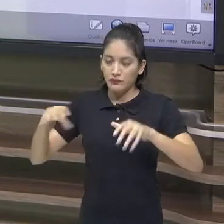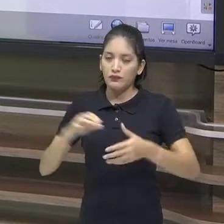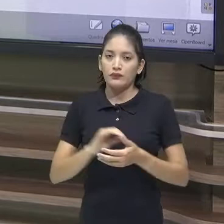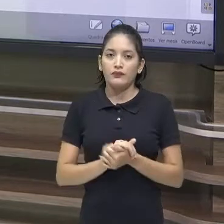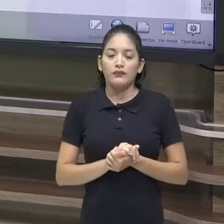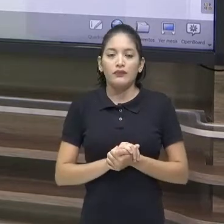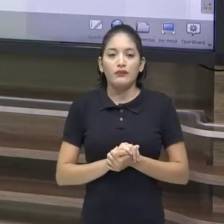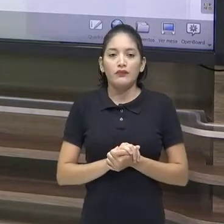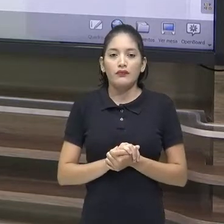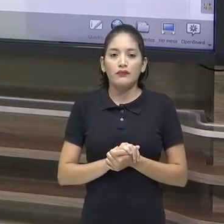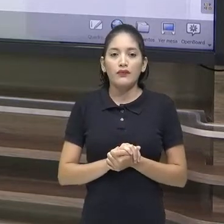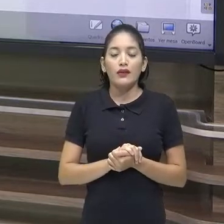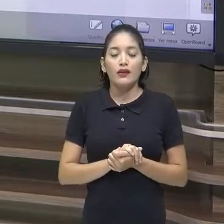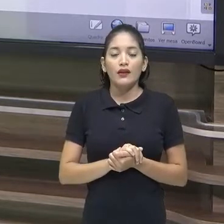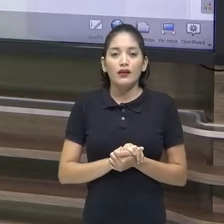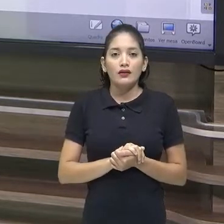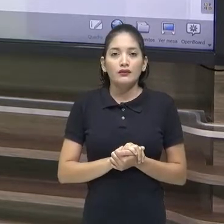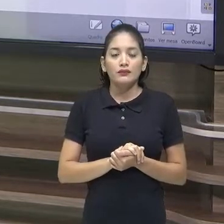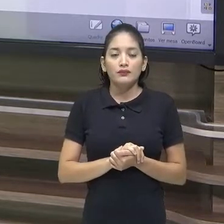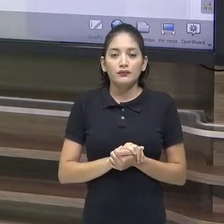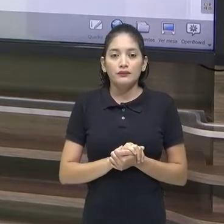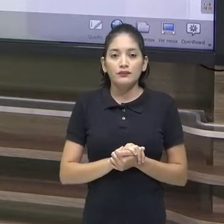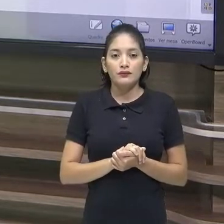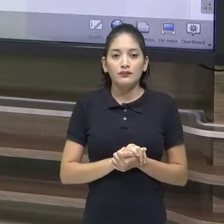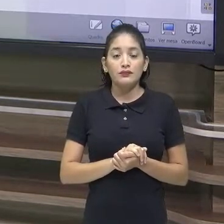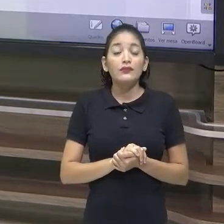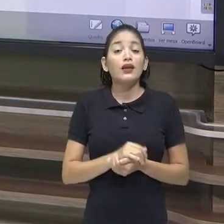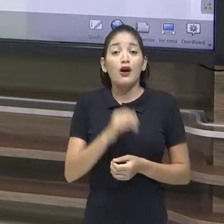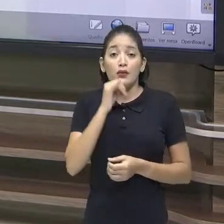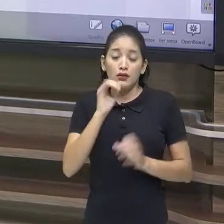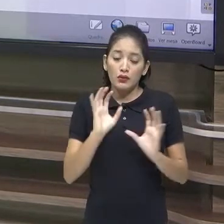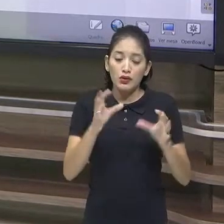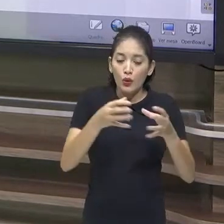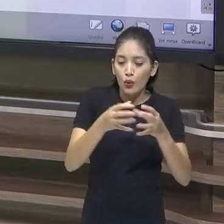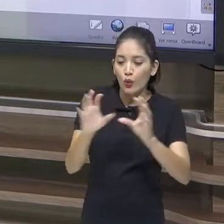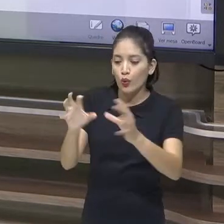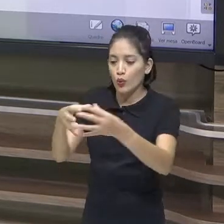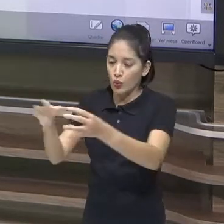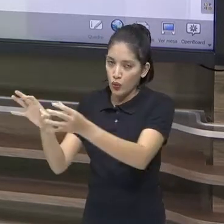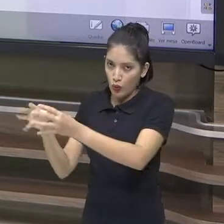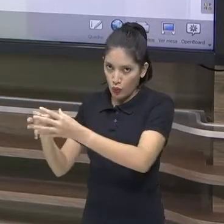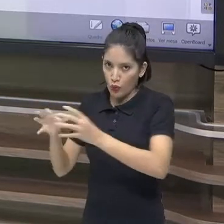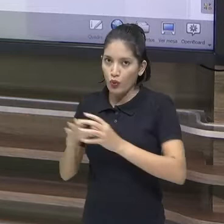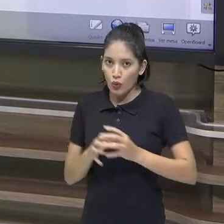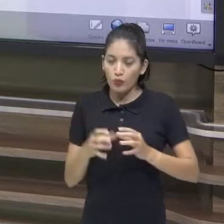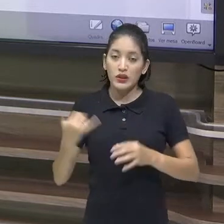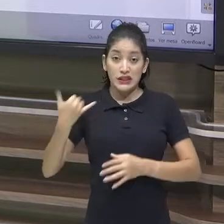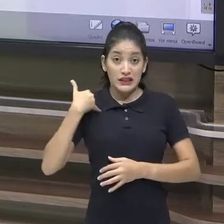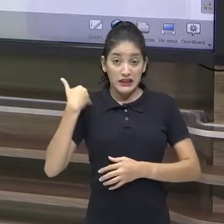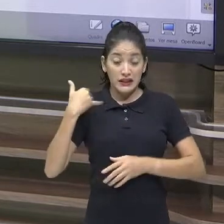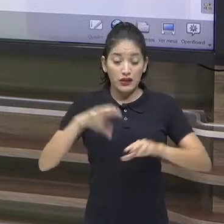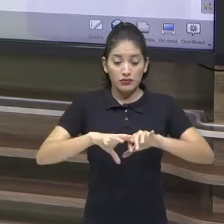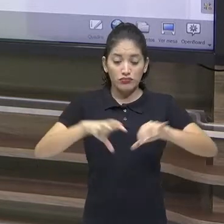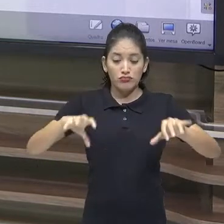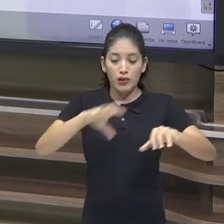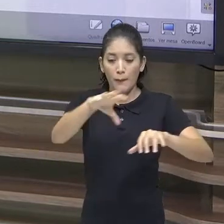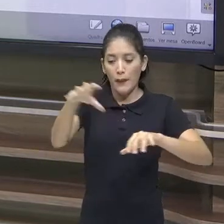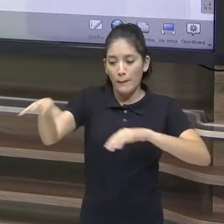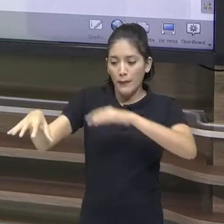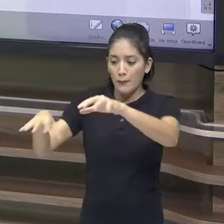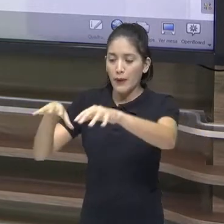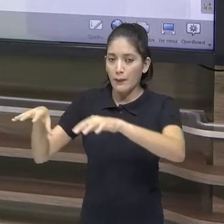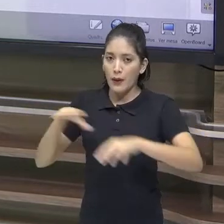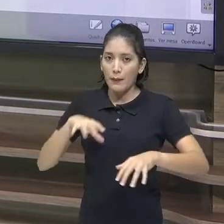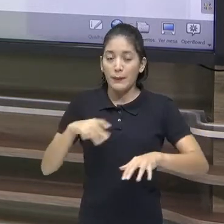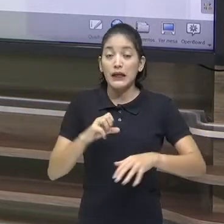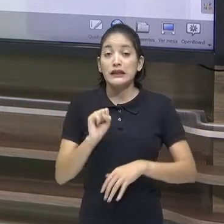pode pegar, por exemplo, grupos de idades, né? Você separa ali por idade, se